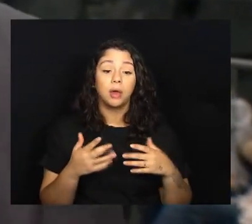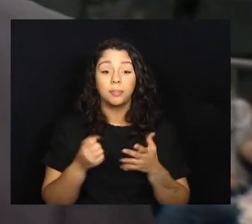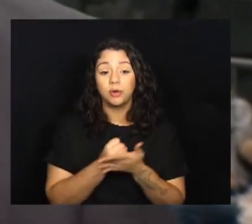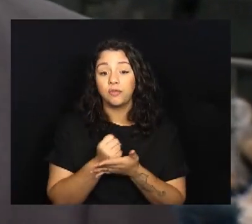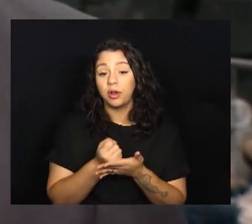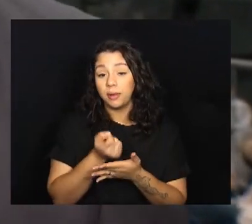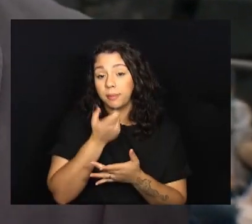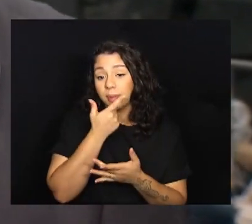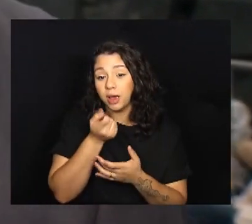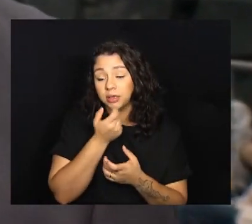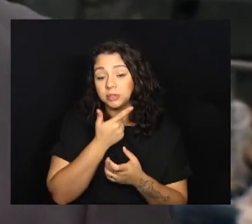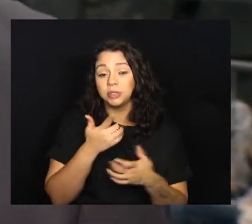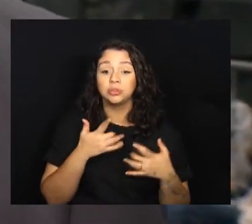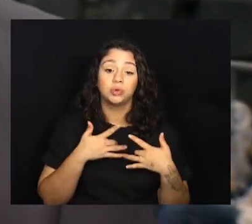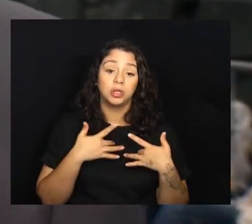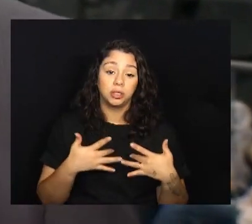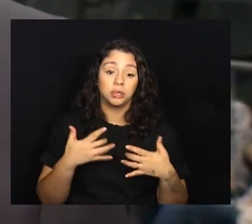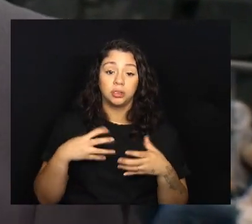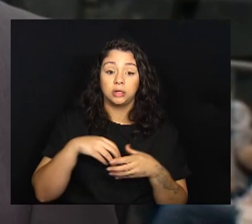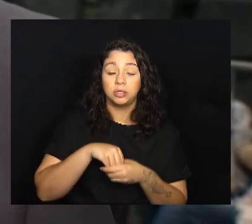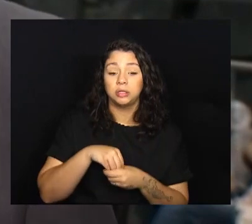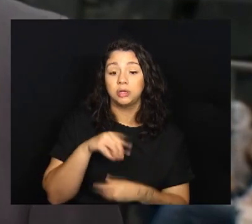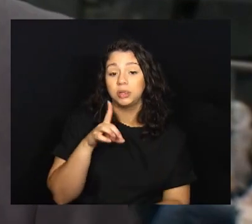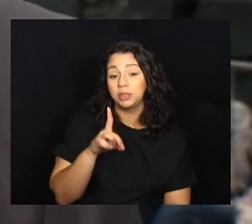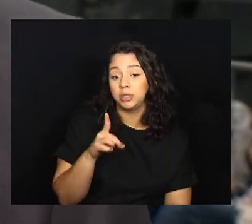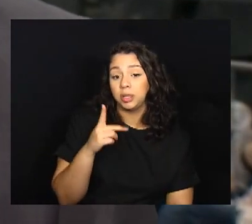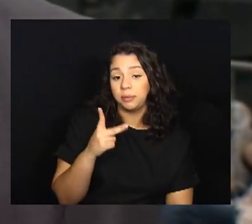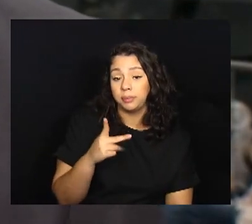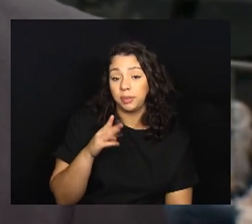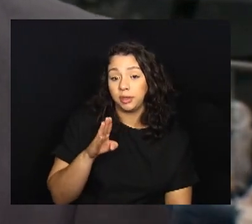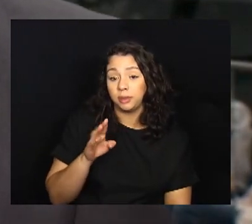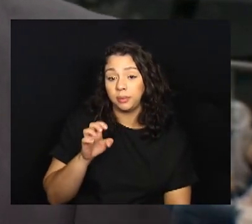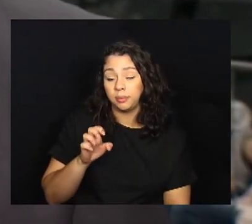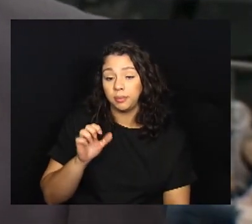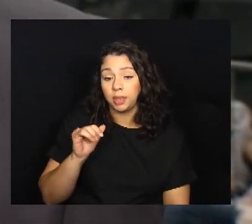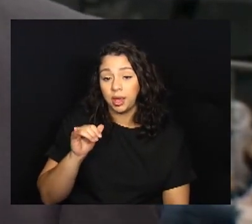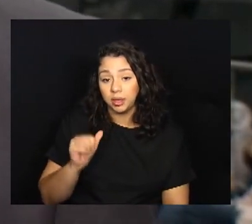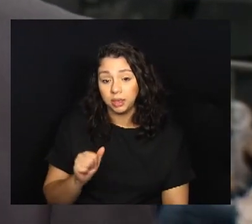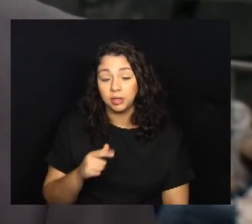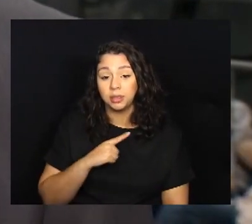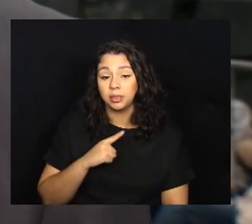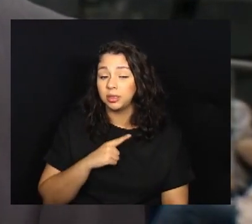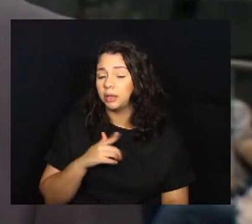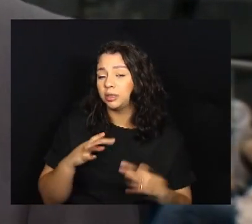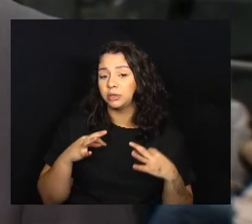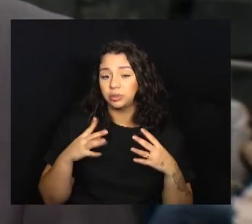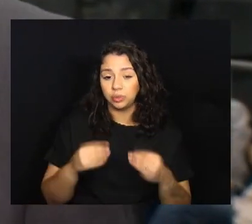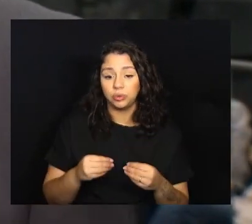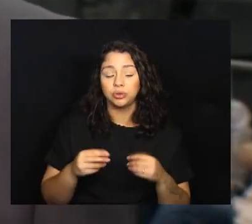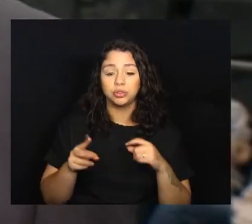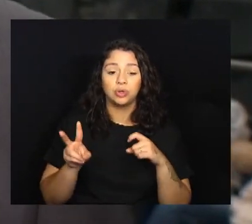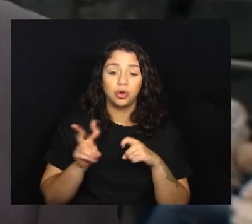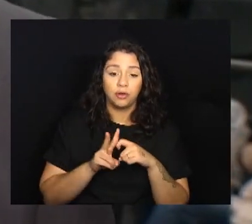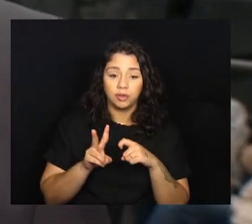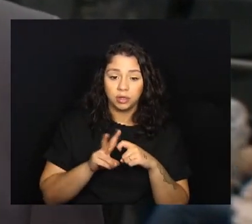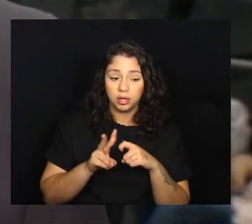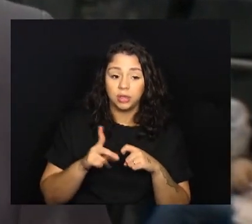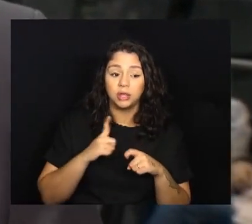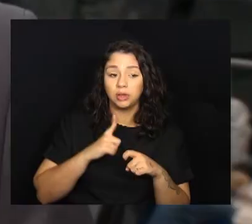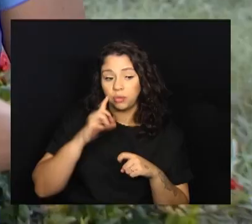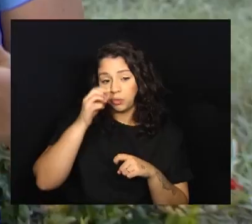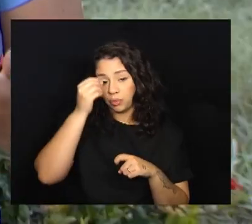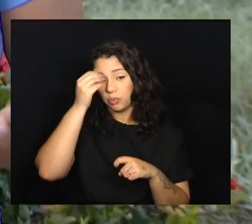instituída dentro do DPBEA, onde terá todos os critérios com médico veterinário que tem esse conhecimento